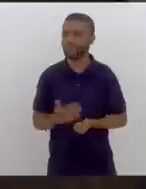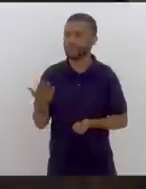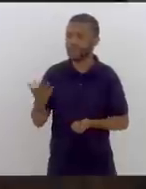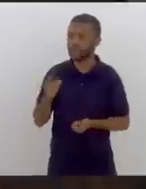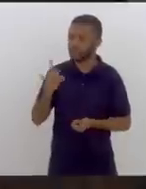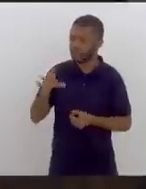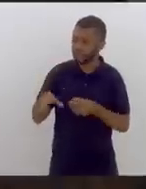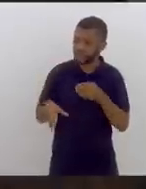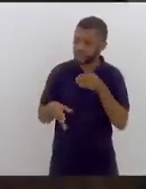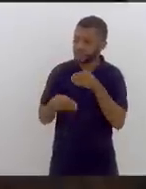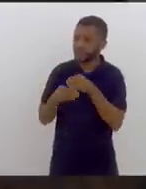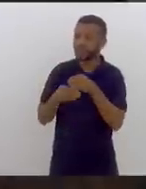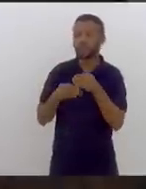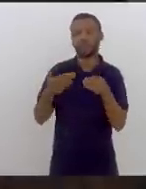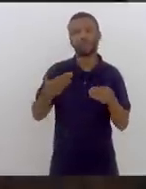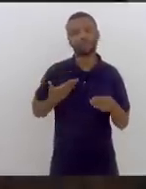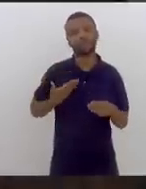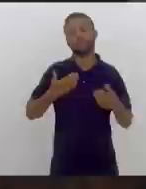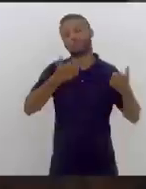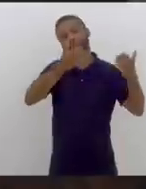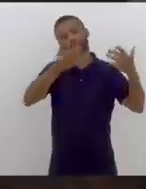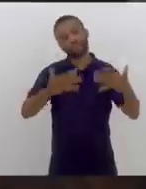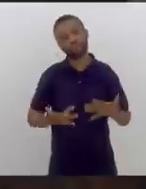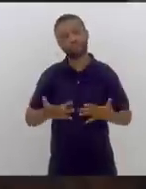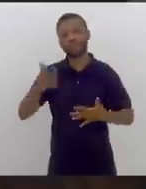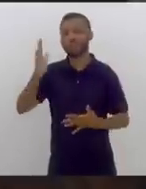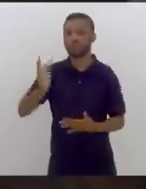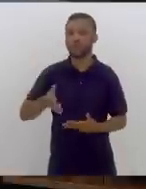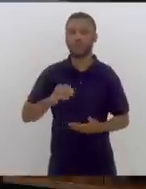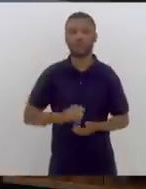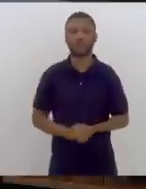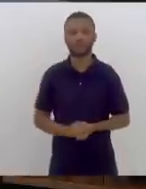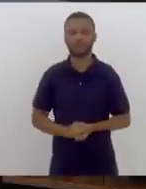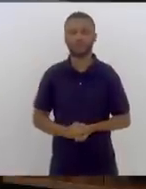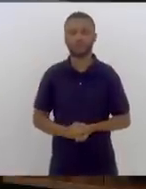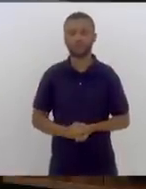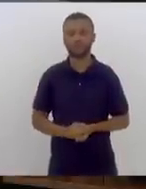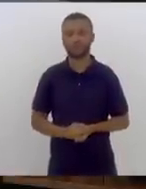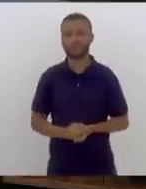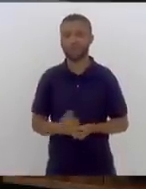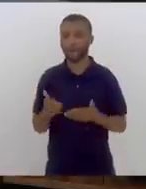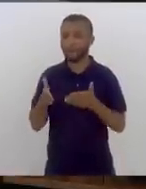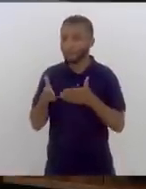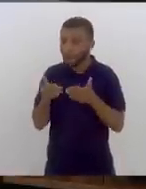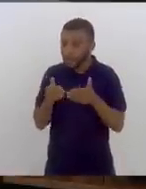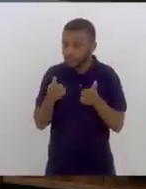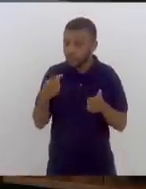só acabei de falar que o pedido que nós fizemos